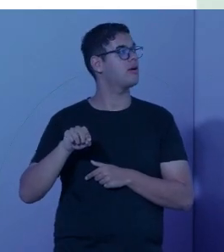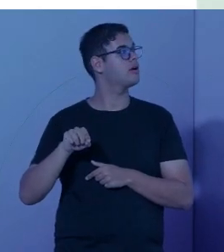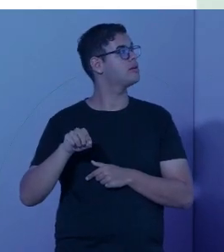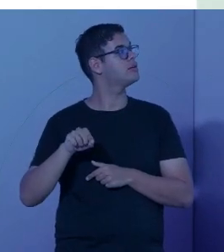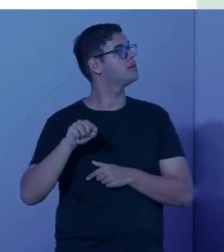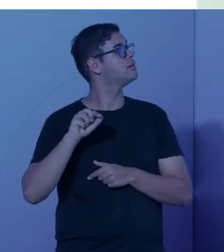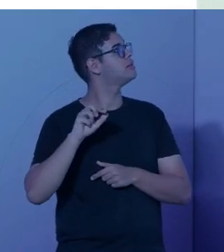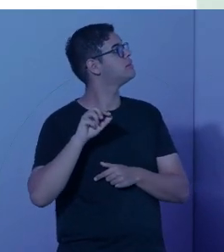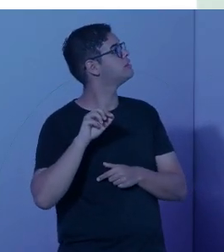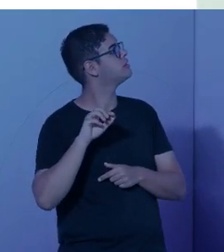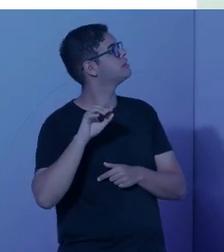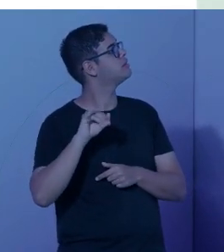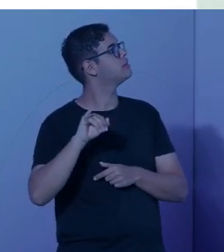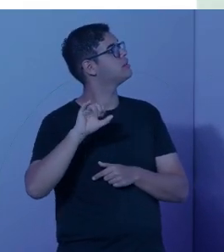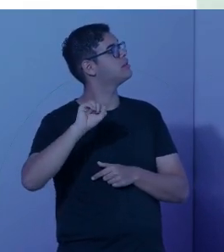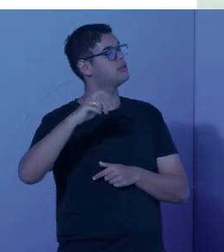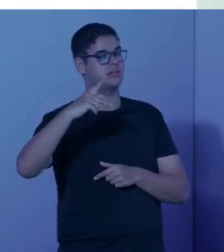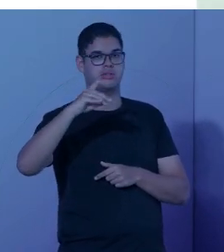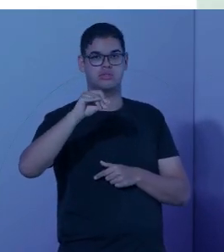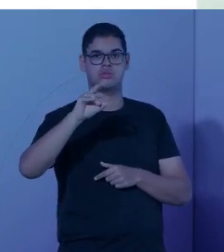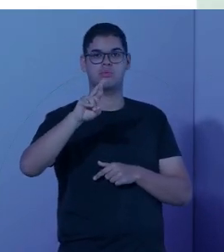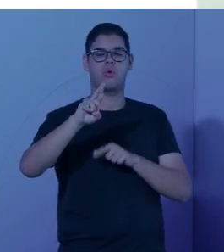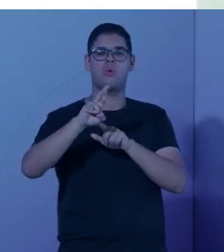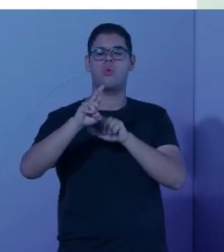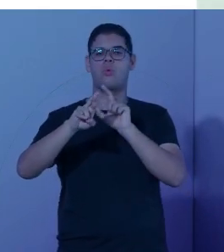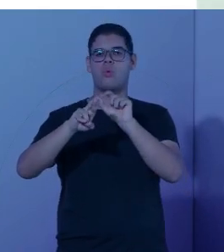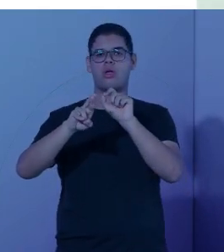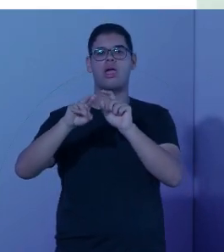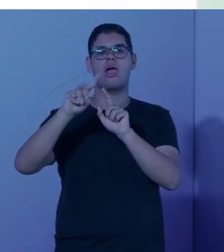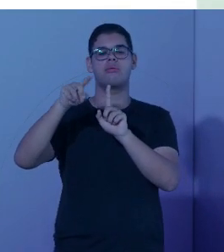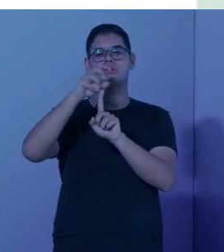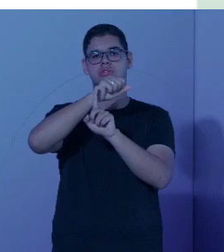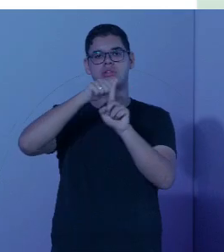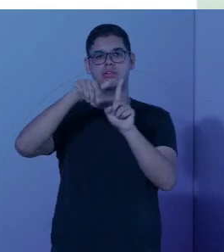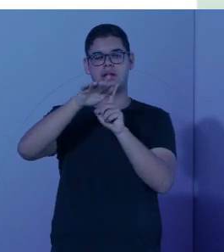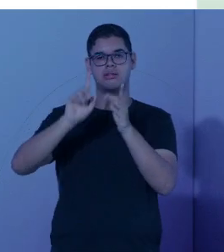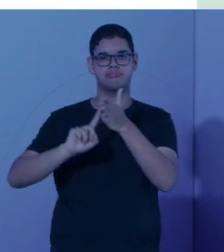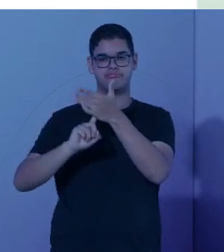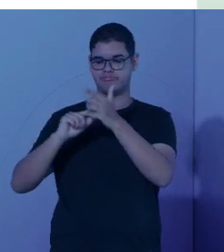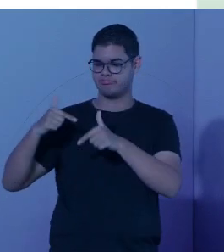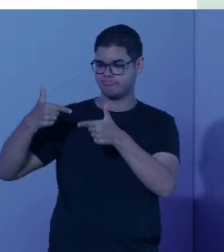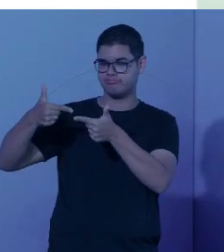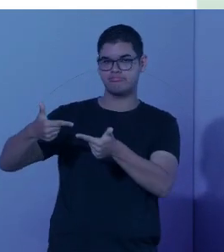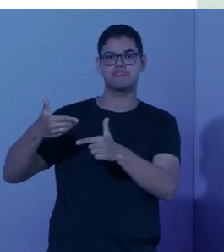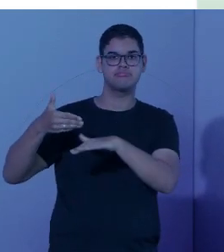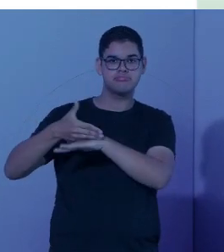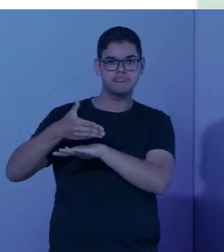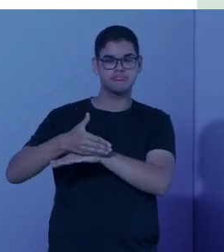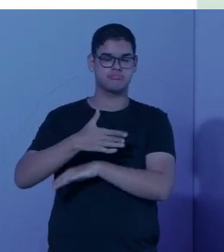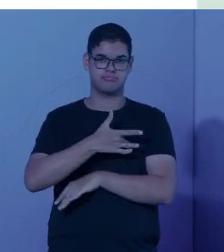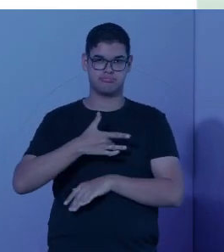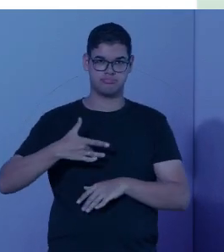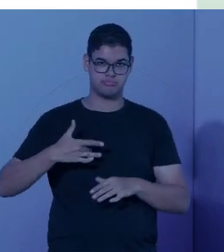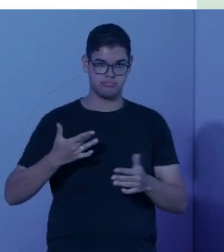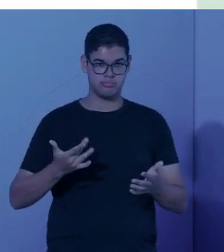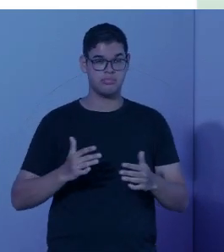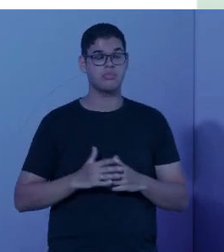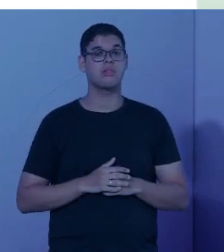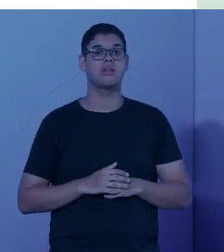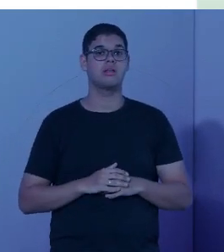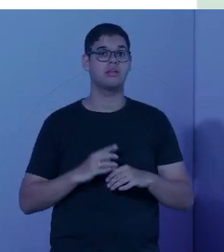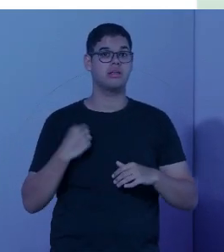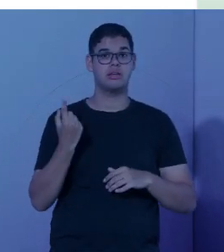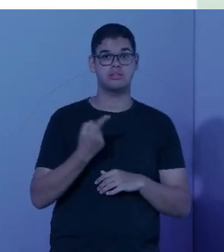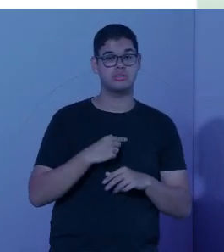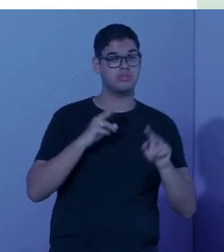que estuda, então, as avaliações de tecnologias de saúde, inclusive nos contextos metodológicos, e a gente, quando olha, né,